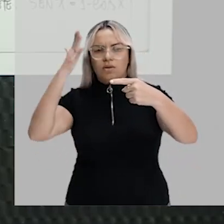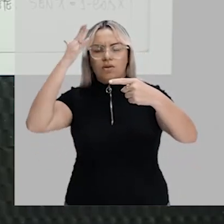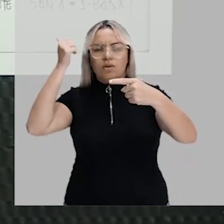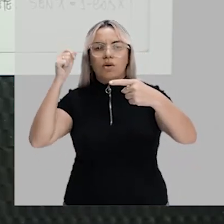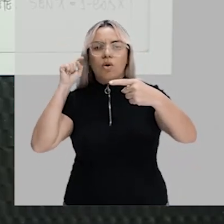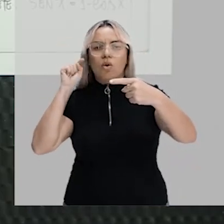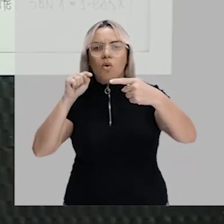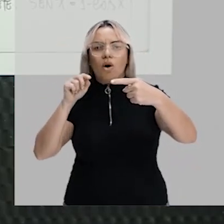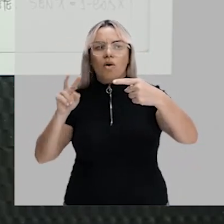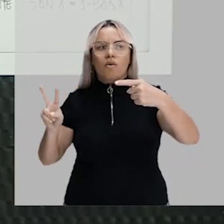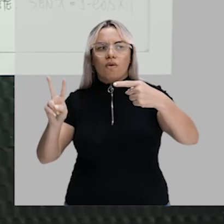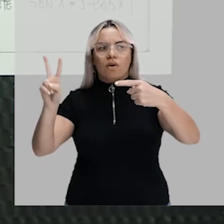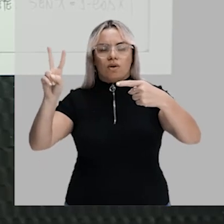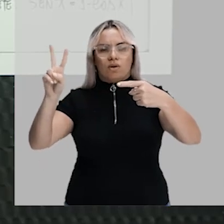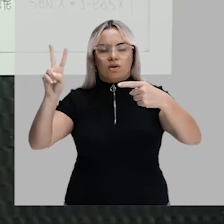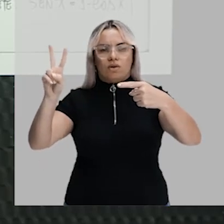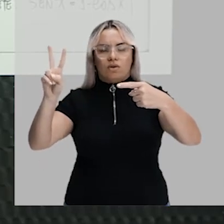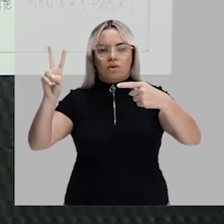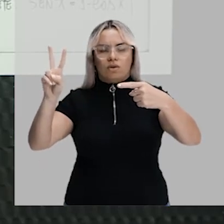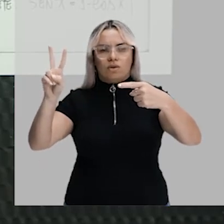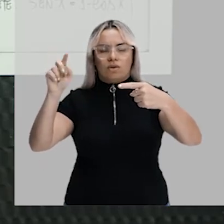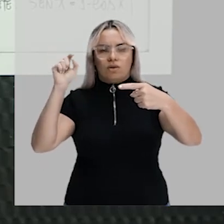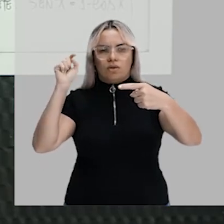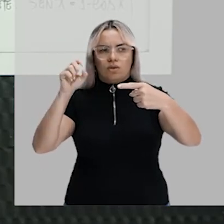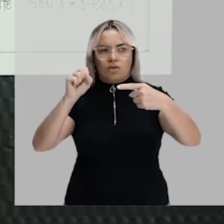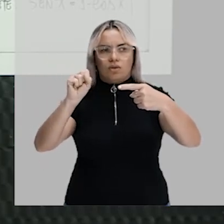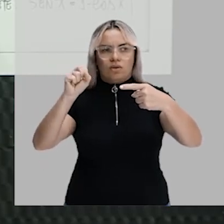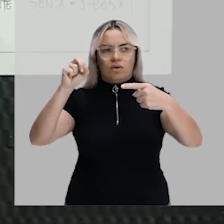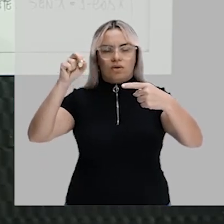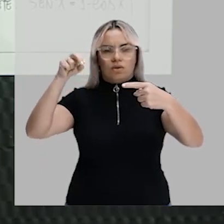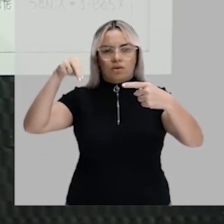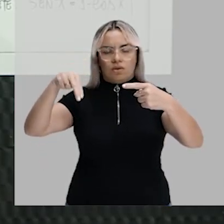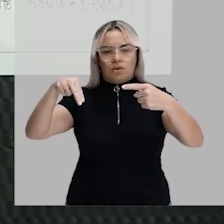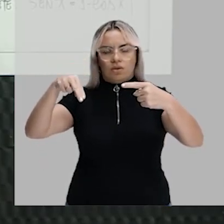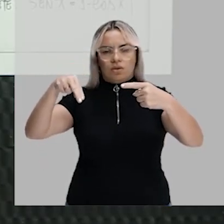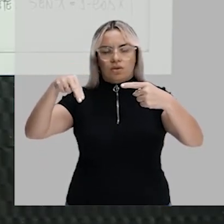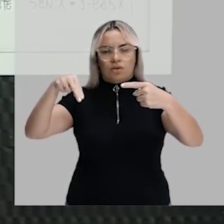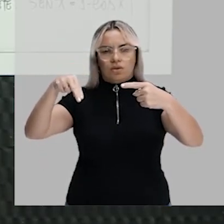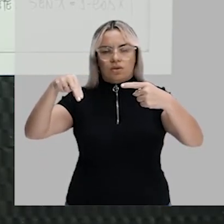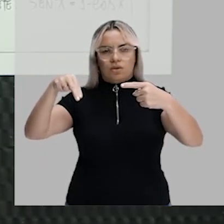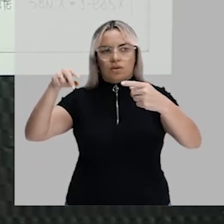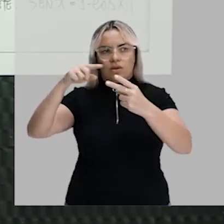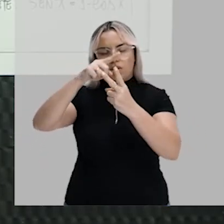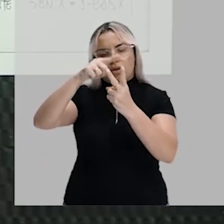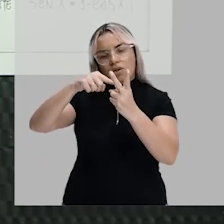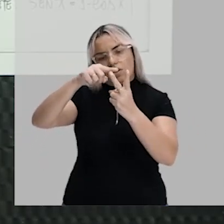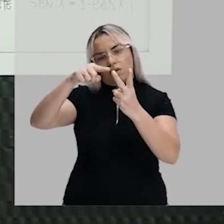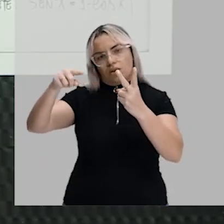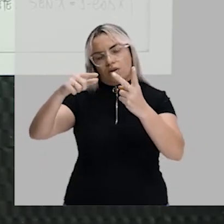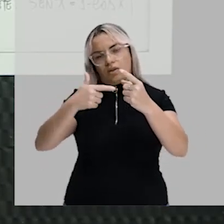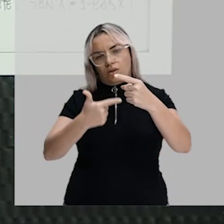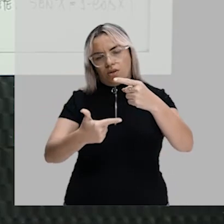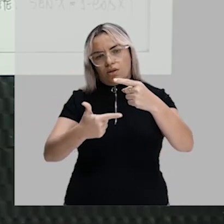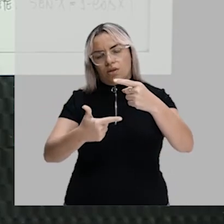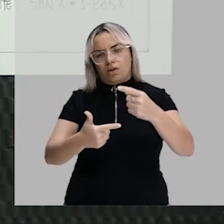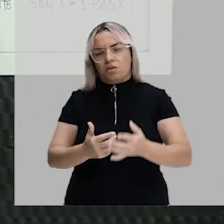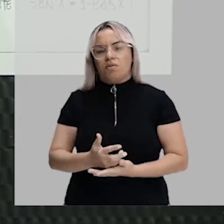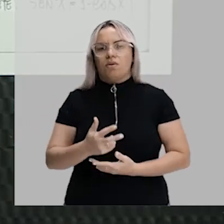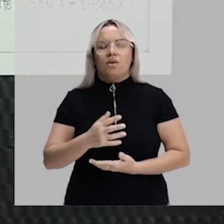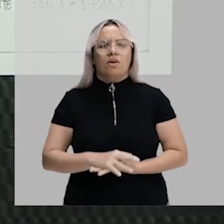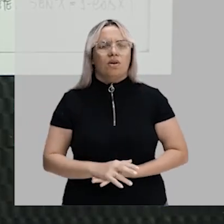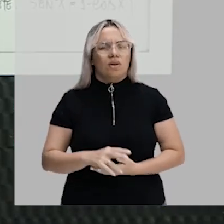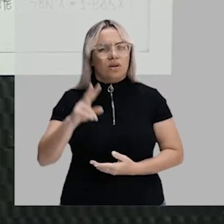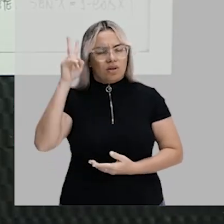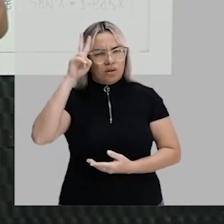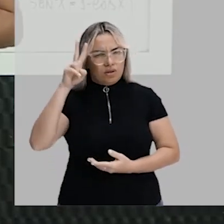o valor cujo seno é √3 so 2 geralmente esses valores são colocados aqueles